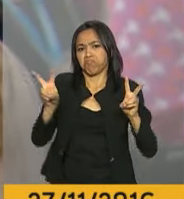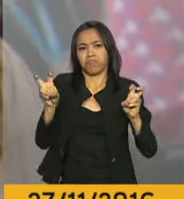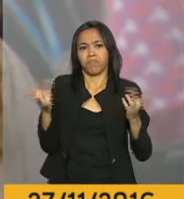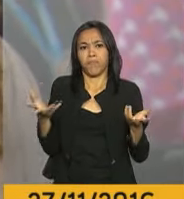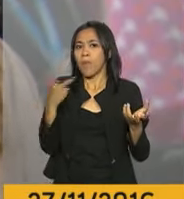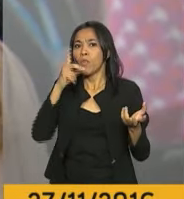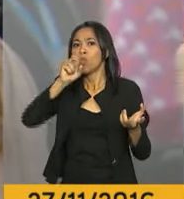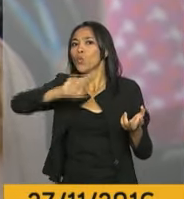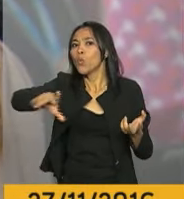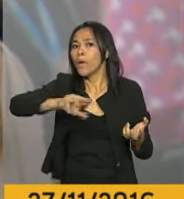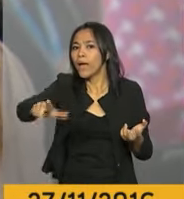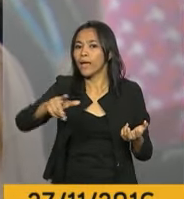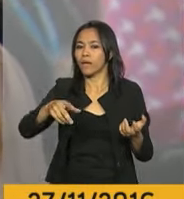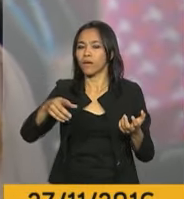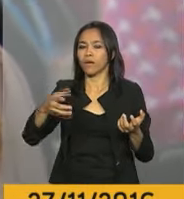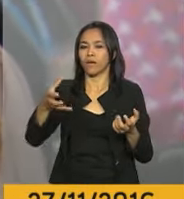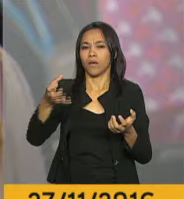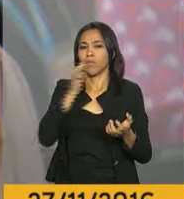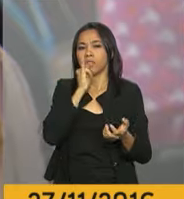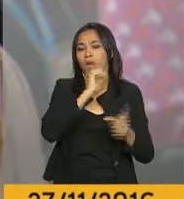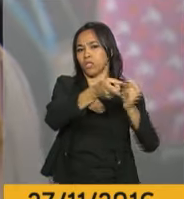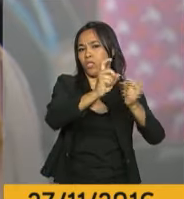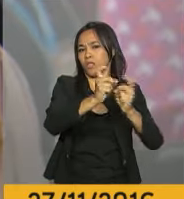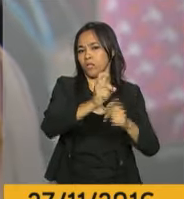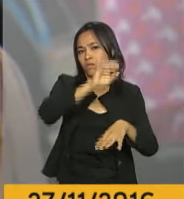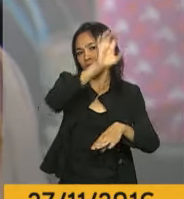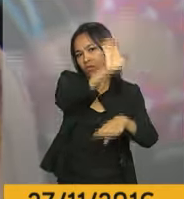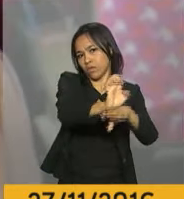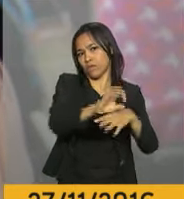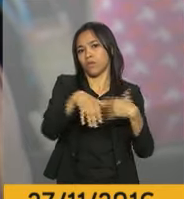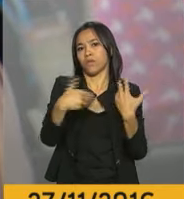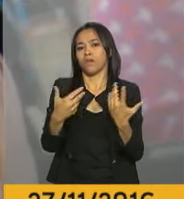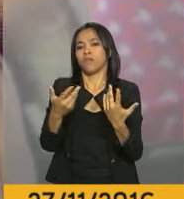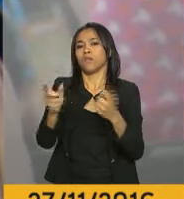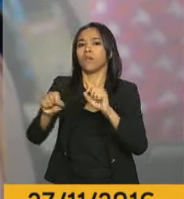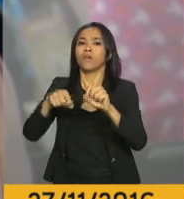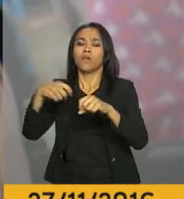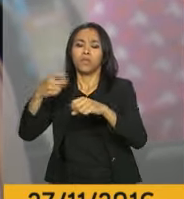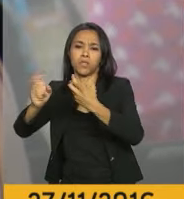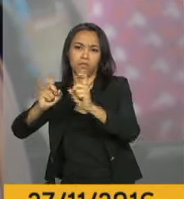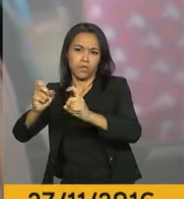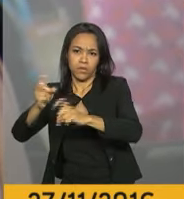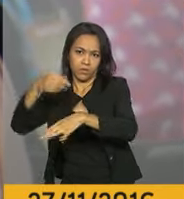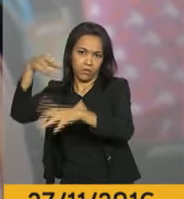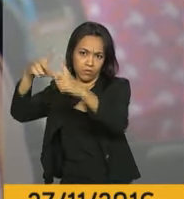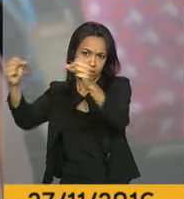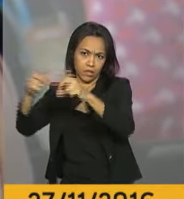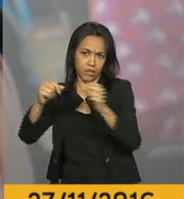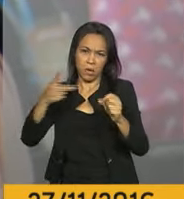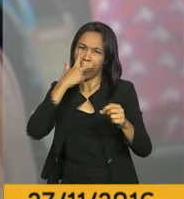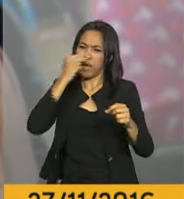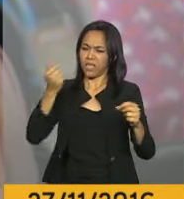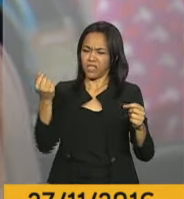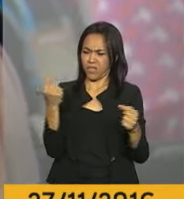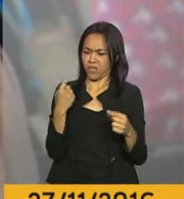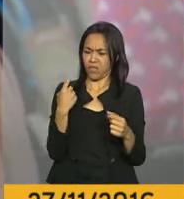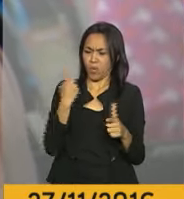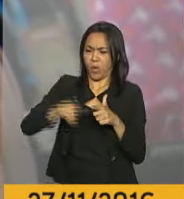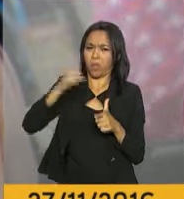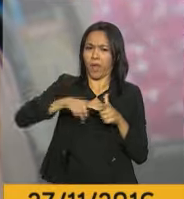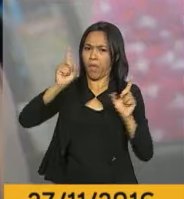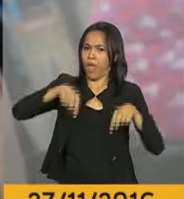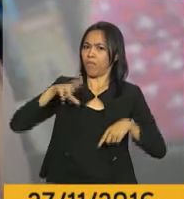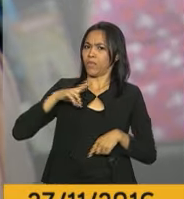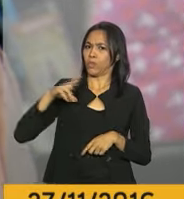aparentemente, não era um conflito institucional entre a pasta da Secretaria de Governo e da Cultura. Era um conflito de natureza particular, um interesse particular